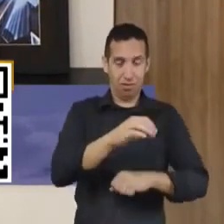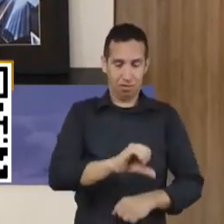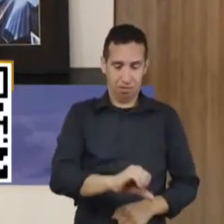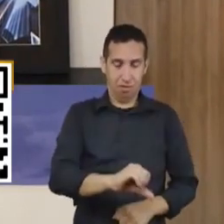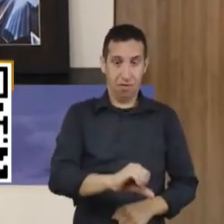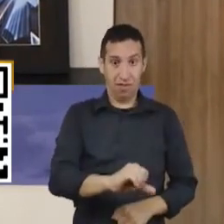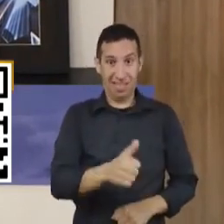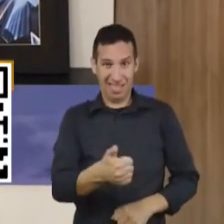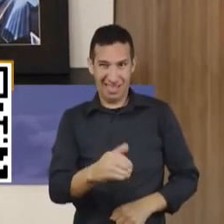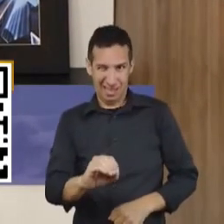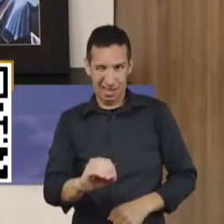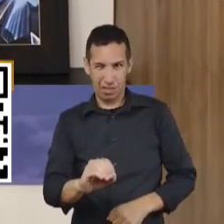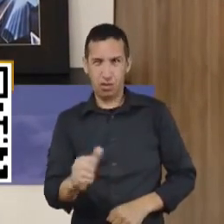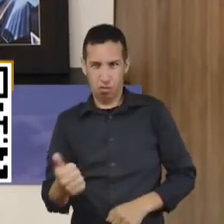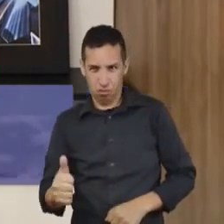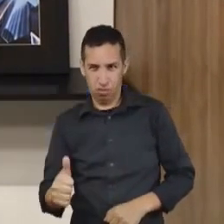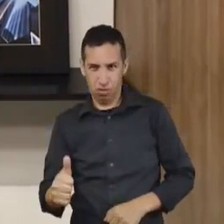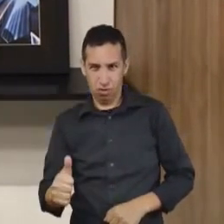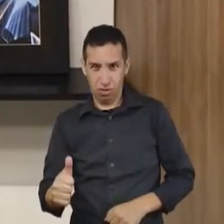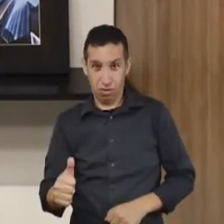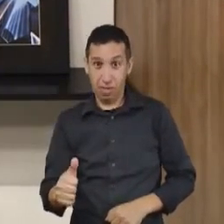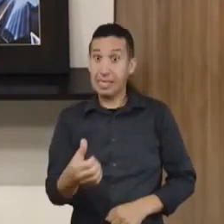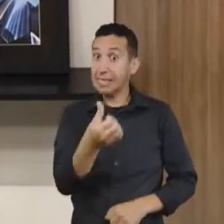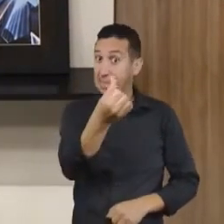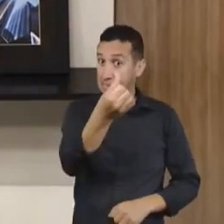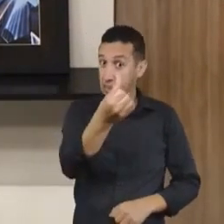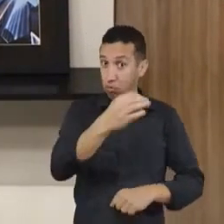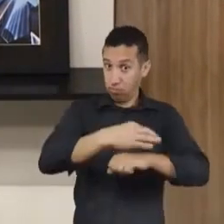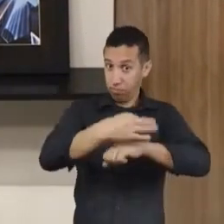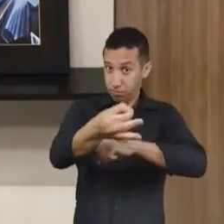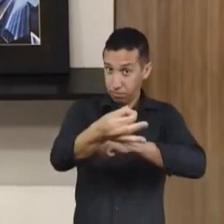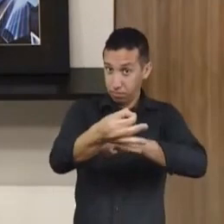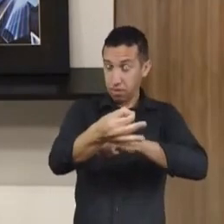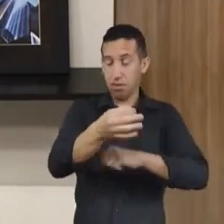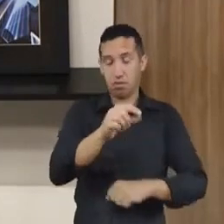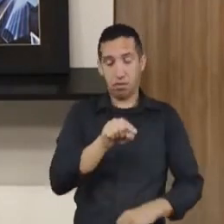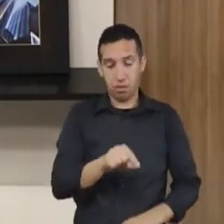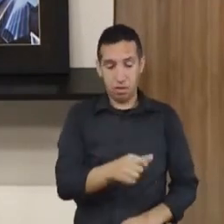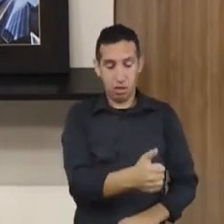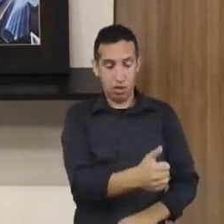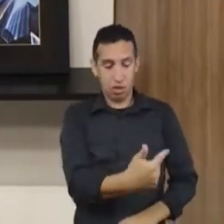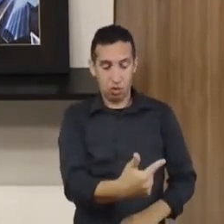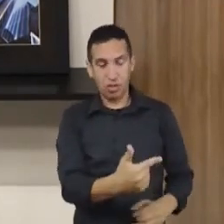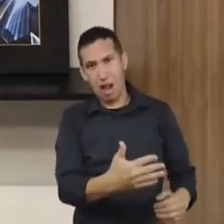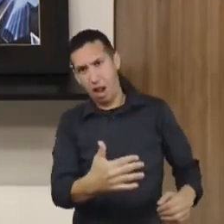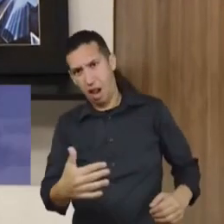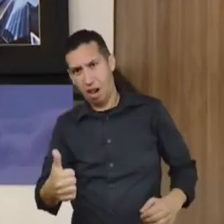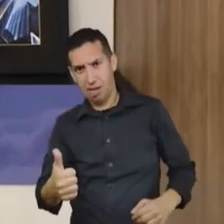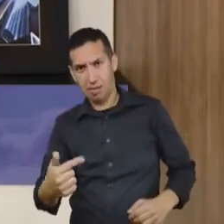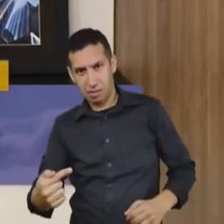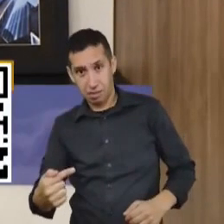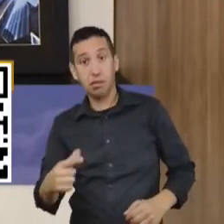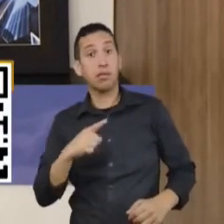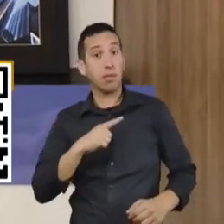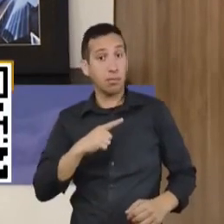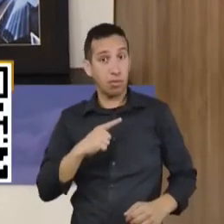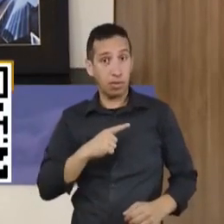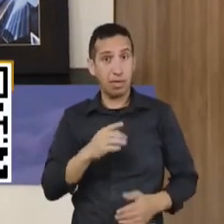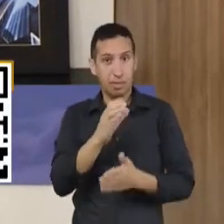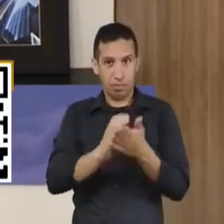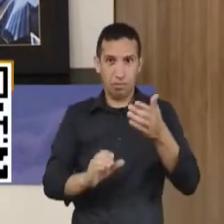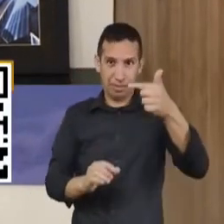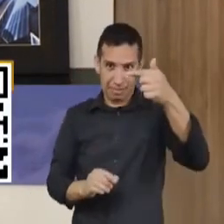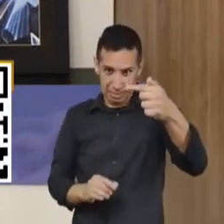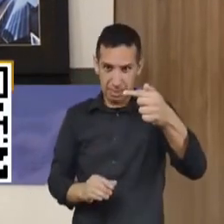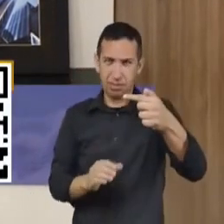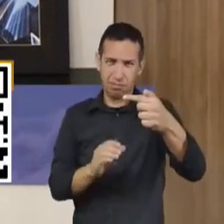versos 9 10 e 11 e o sexto selo vai então do verso 12 até o verso 17 Depois tem